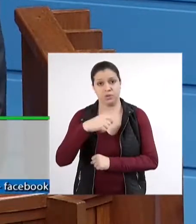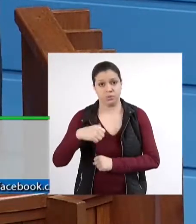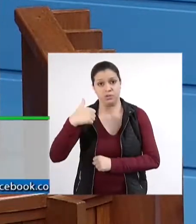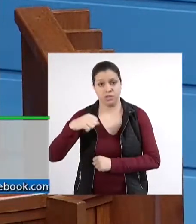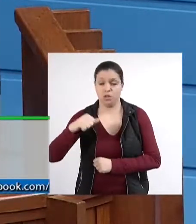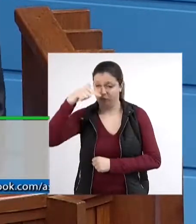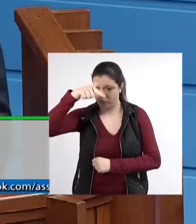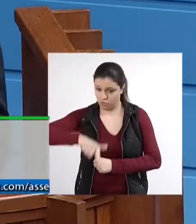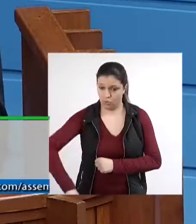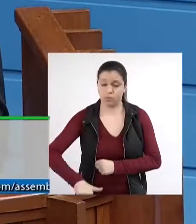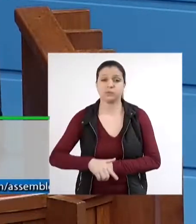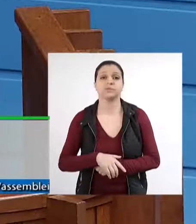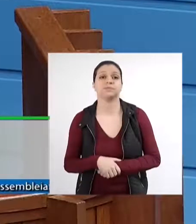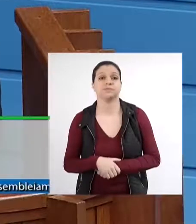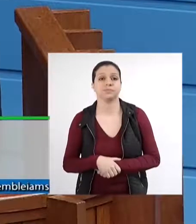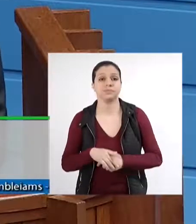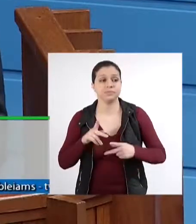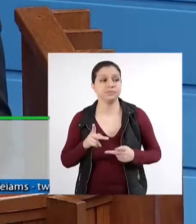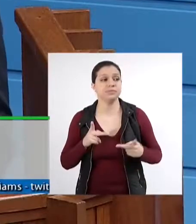novamente, na visita de